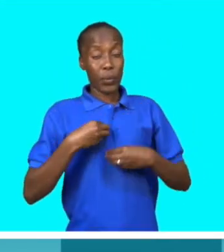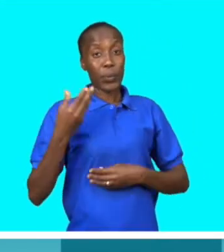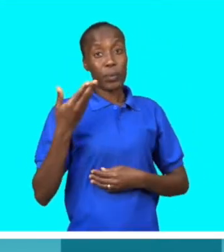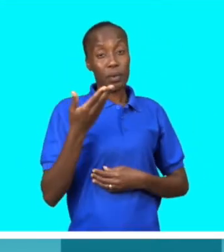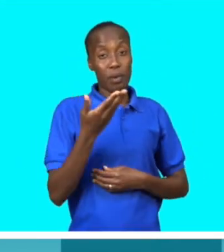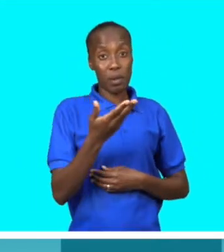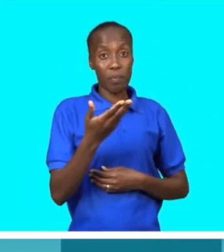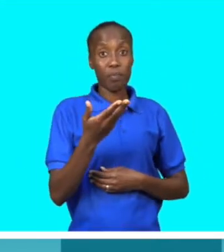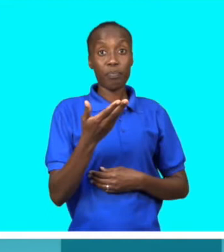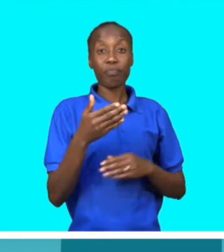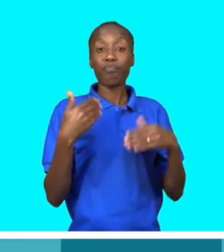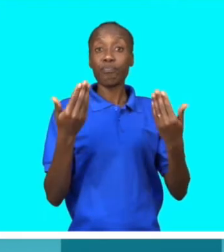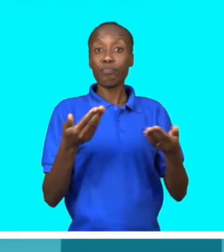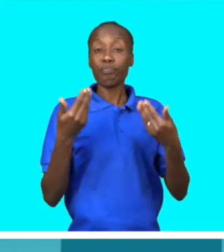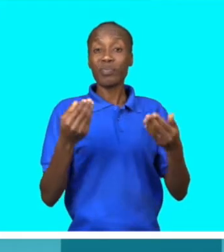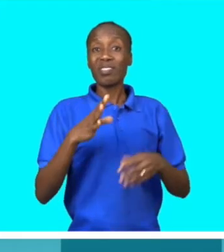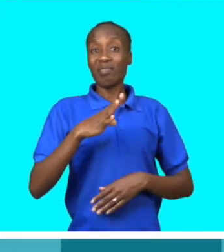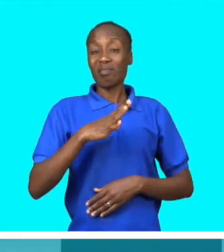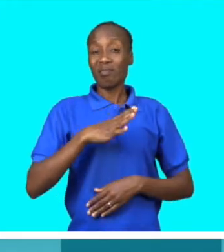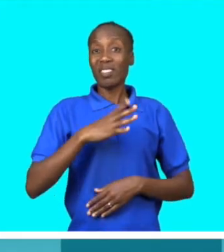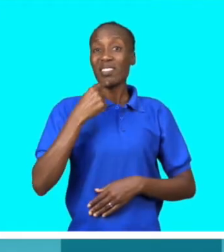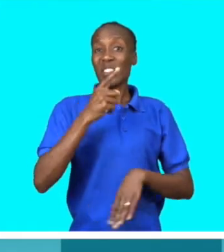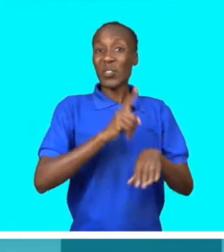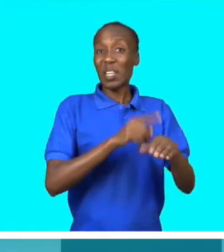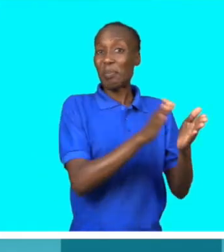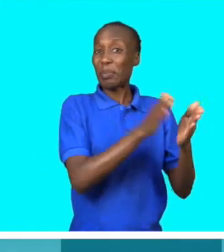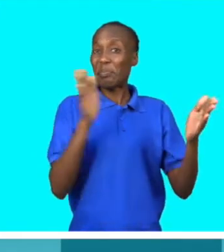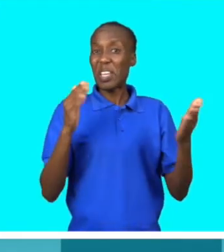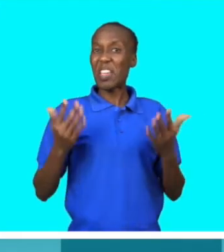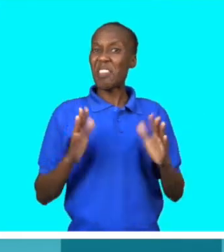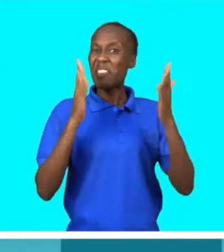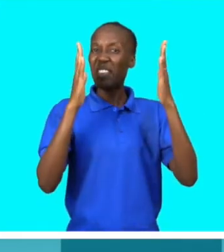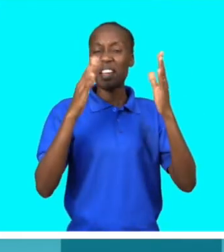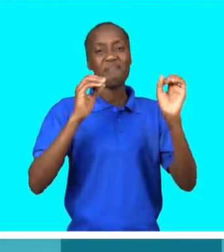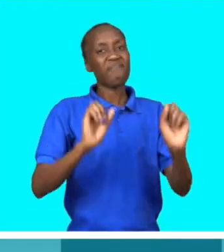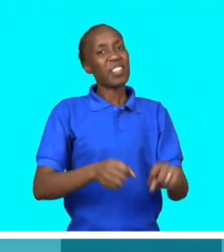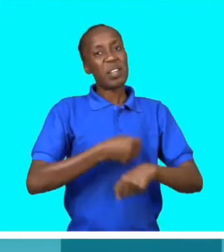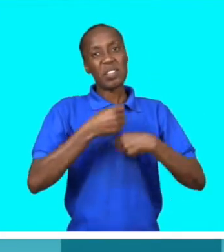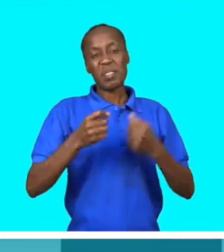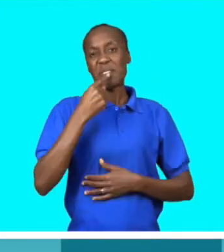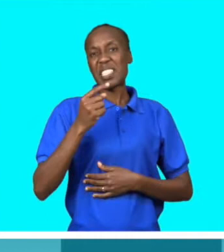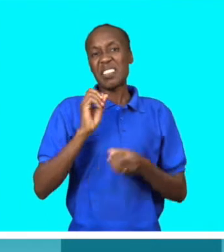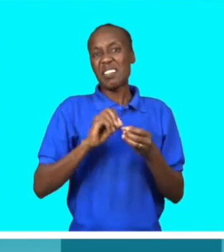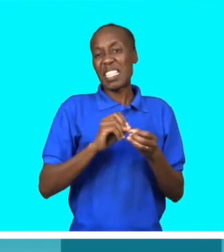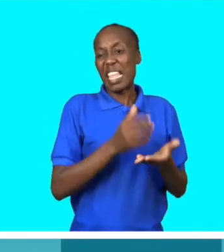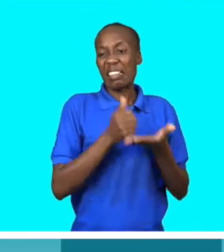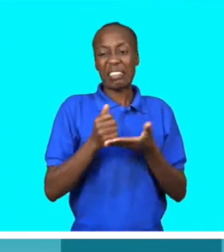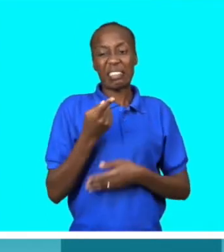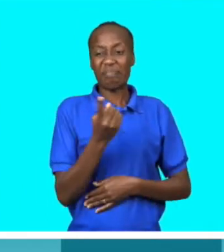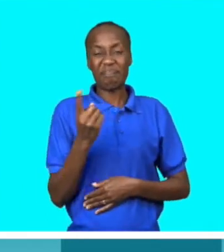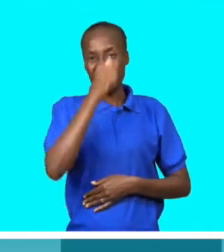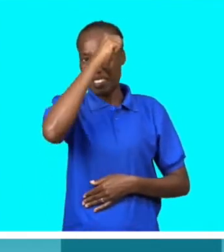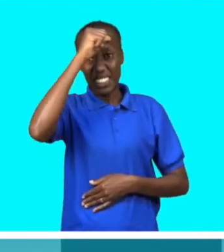um médico, neste caso. Ele deu-me um período muito curto de vida, disse que não podia fazer nada e que não